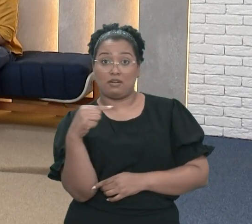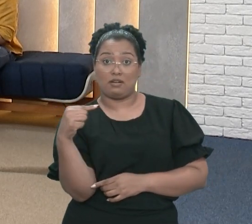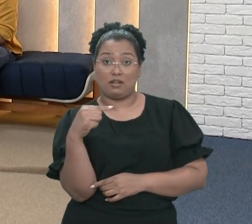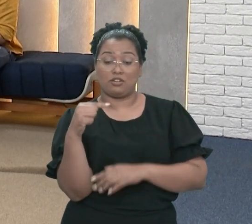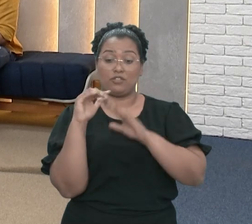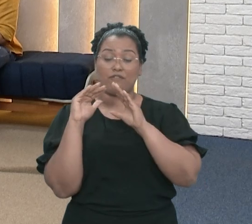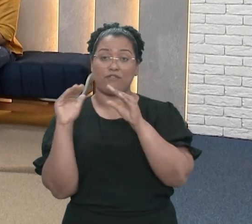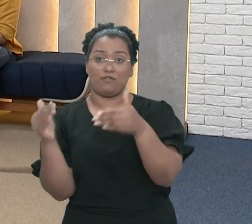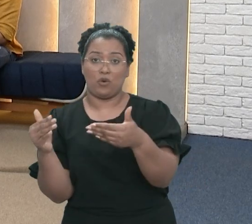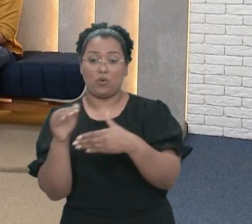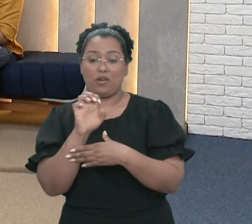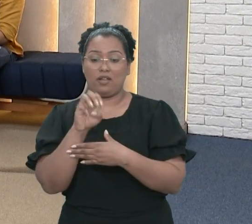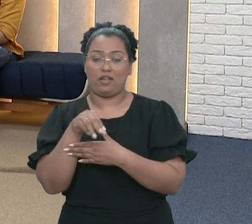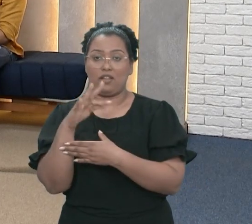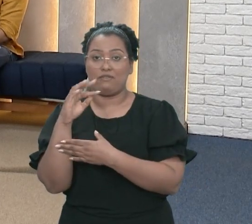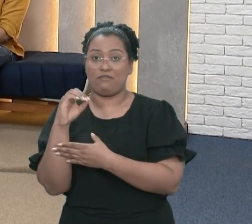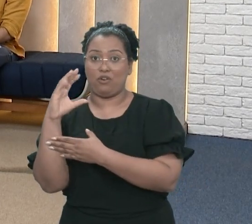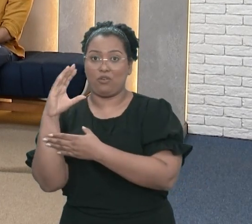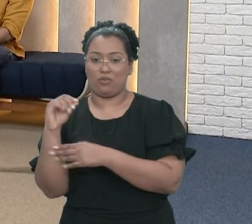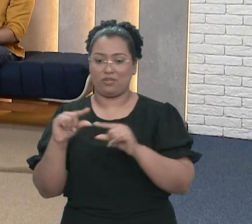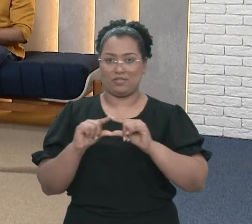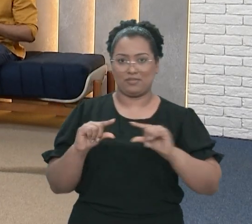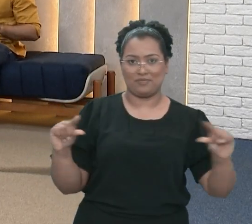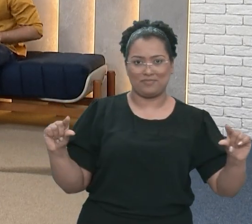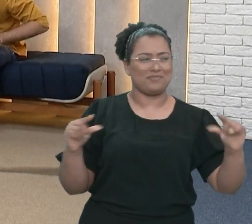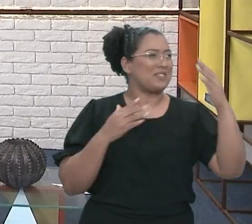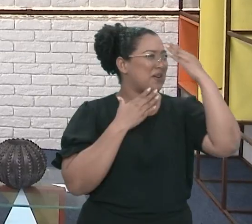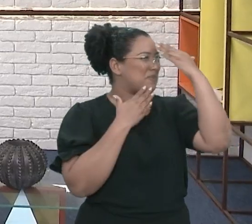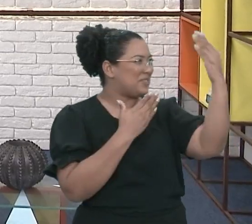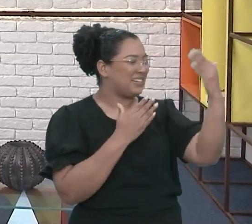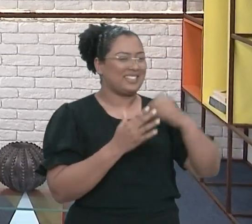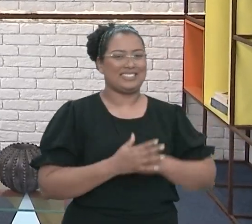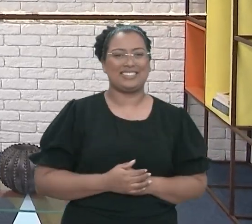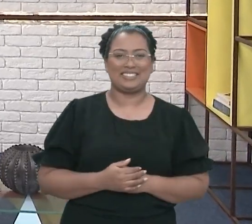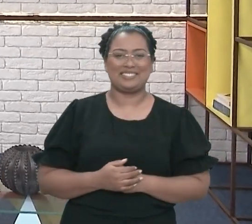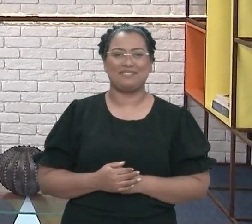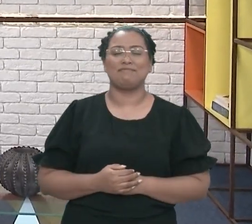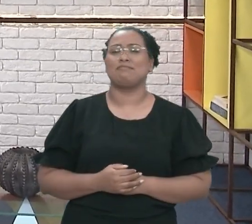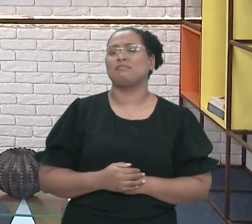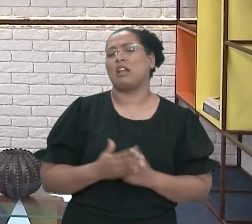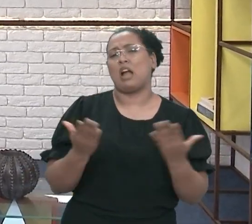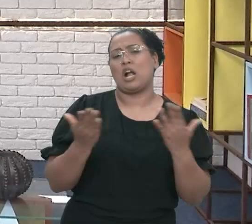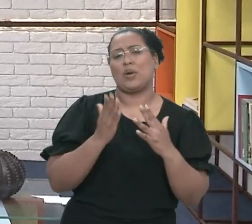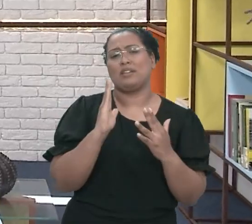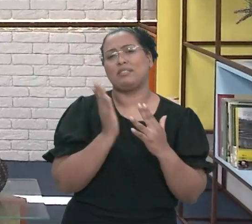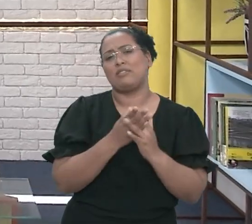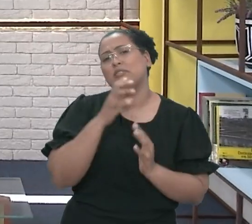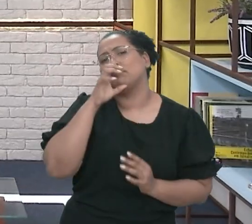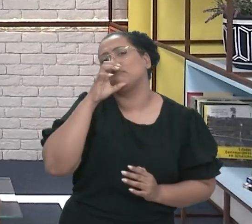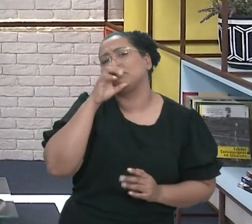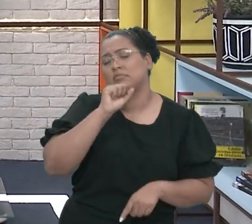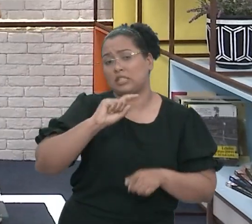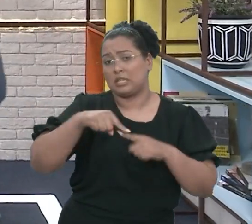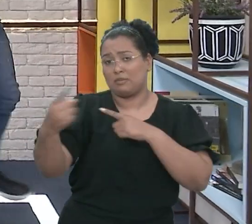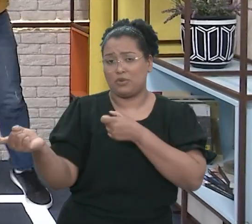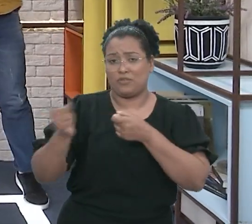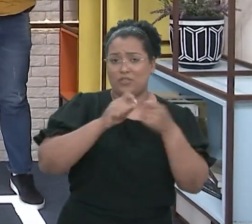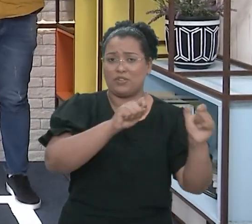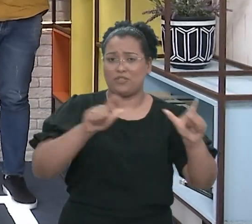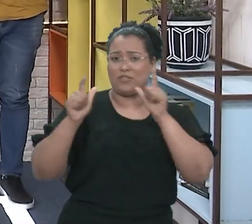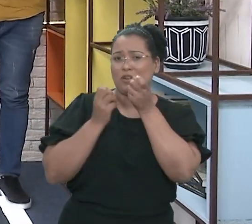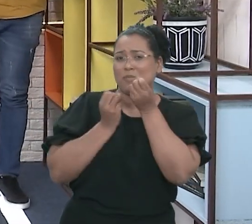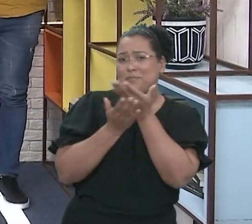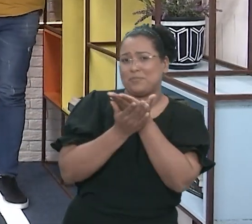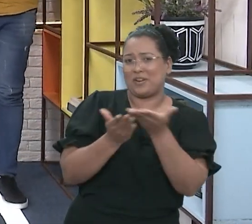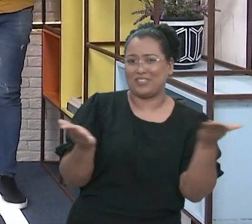@ep_em foco. Pronto, tá aí o recado. Muito obrigado. E agora, pessoal, nós vamos para um rápido intervalo. Daqui a pouquinho a gente volta trazendo muito mais